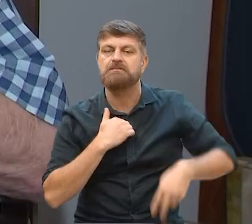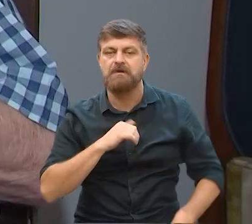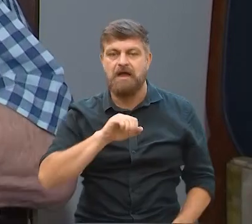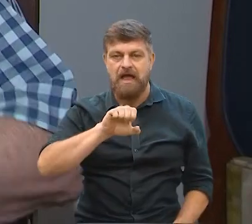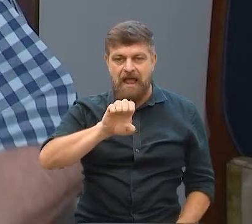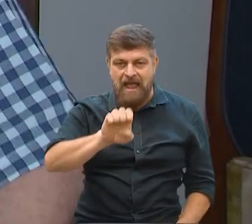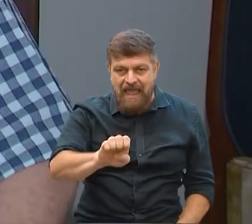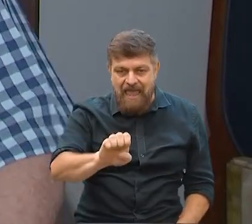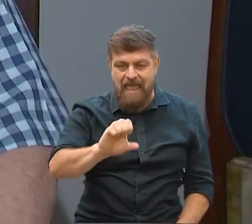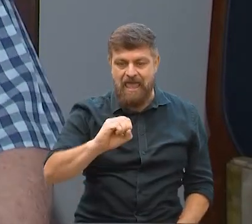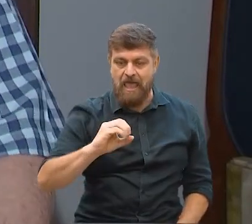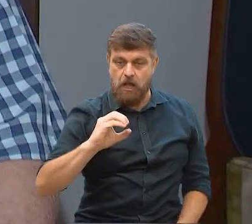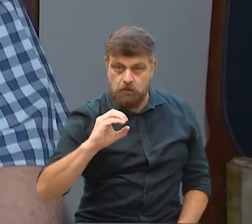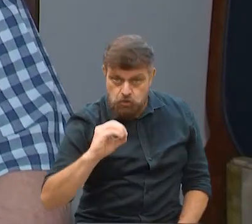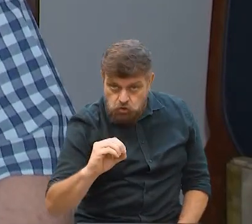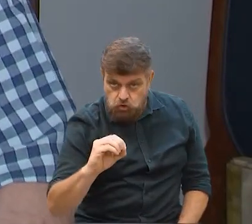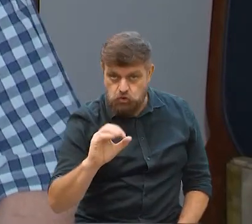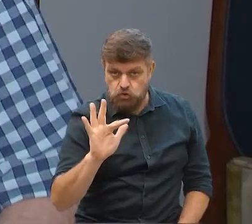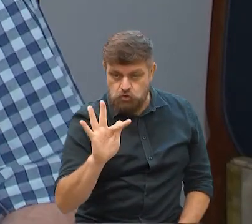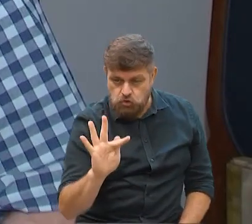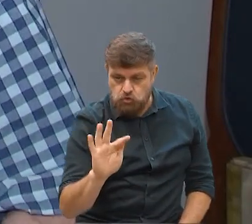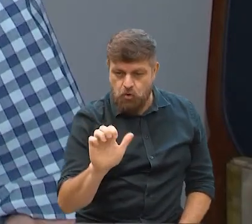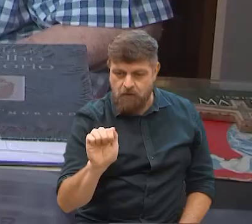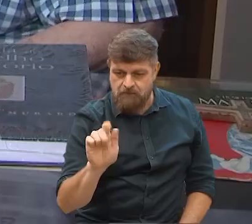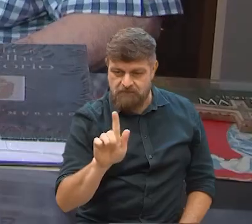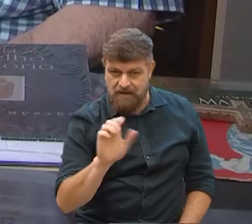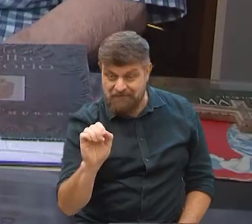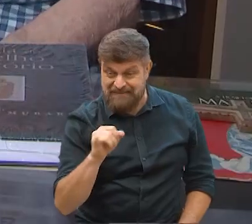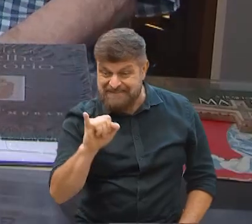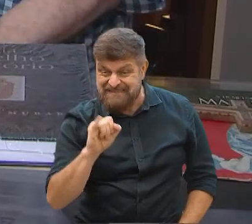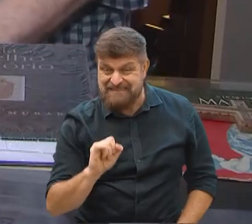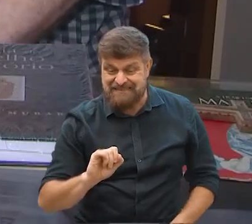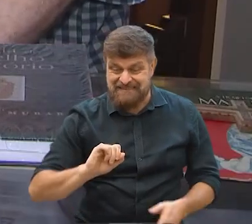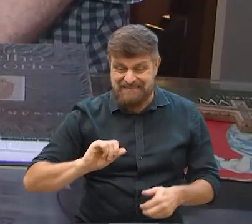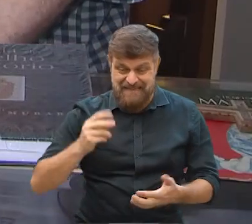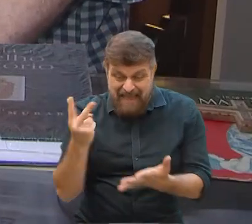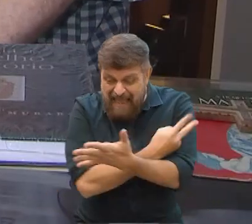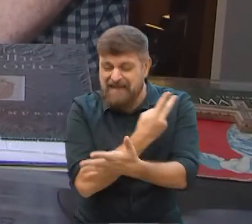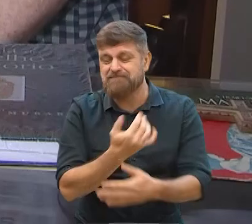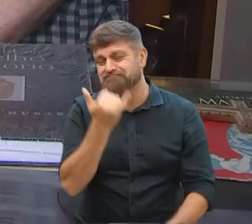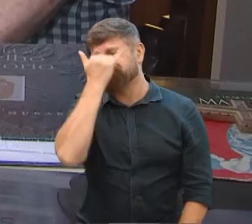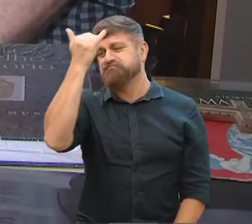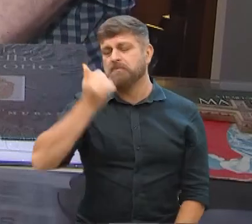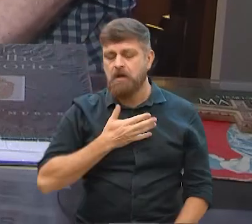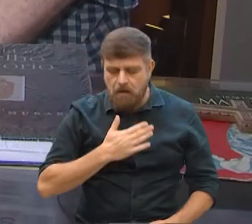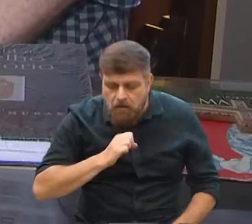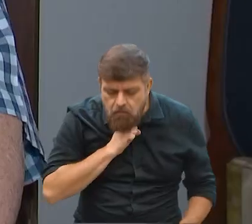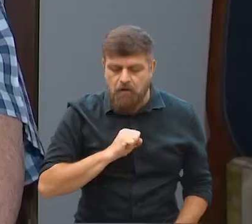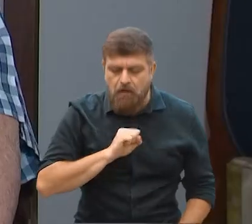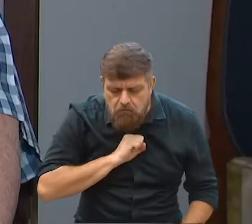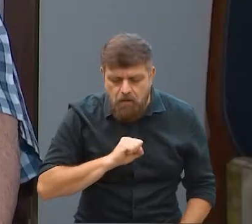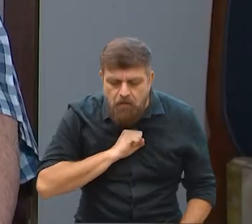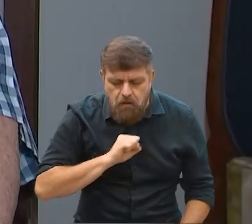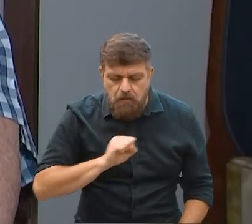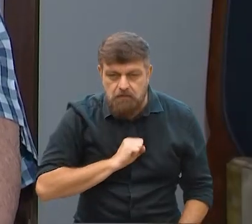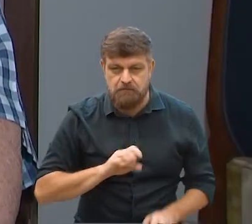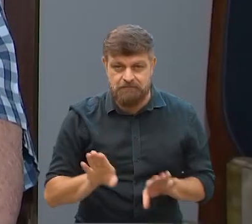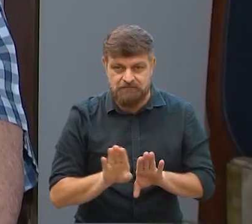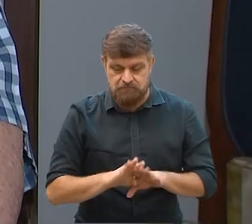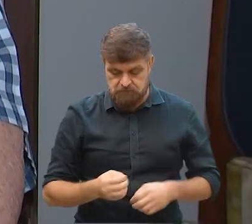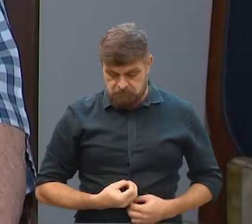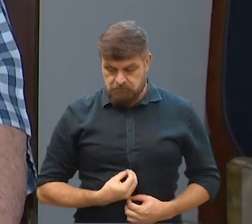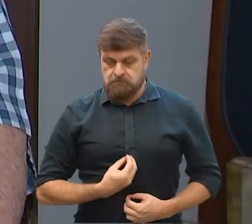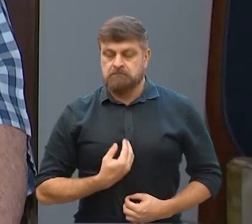inicia o esôfago. Então agora nós estamos no esôfago. Quando vai para o lugar errado, engasga. Engasga. Aí que às vezes